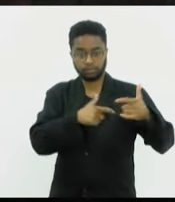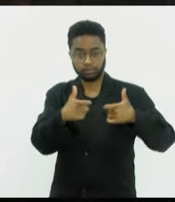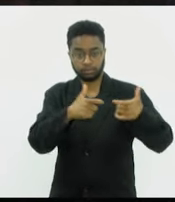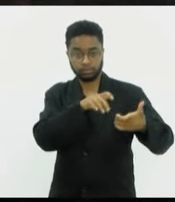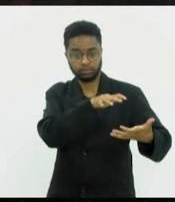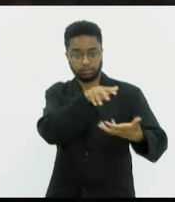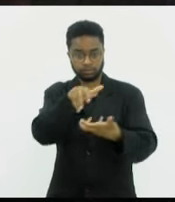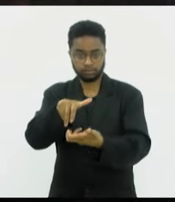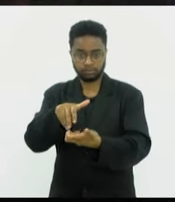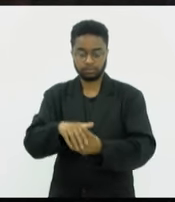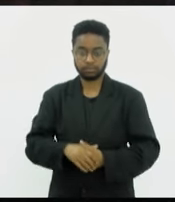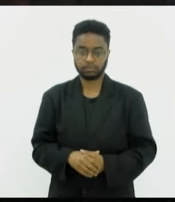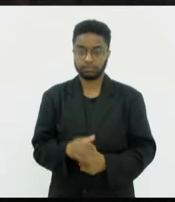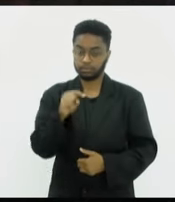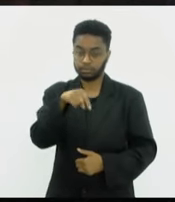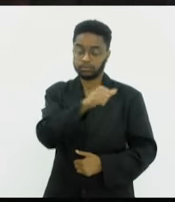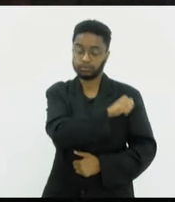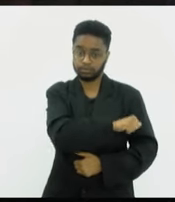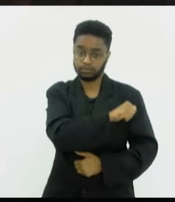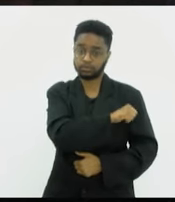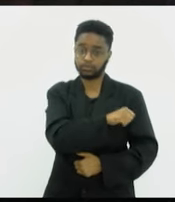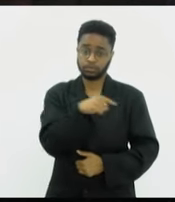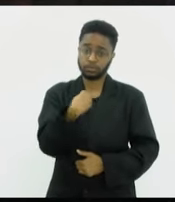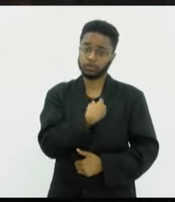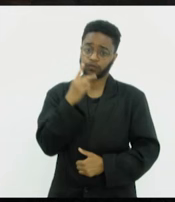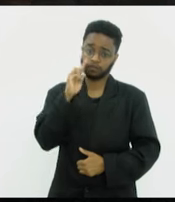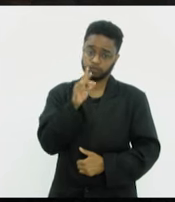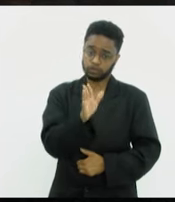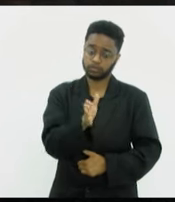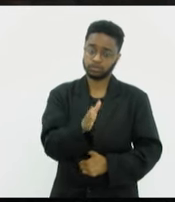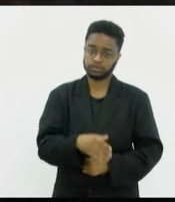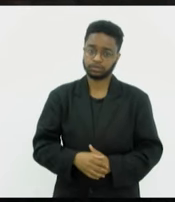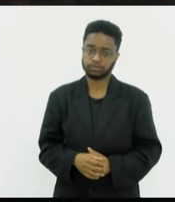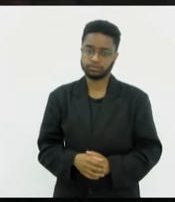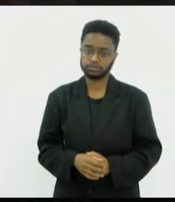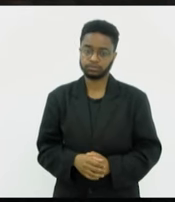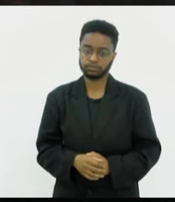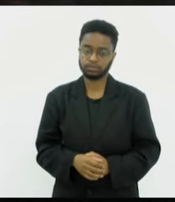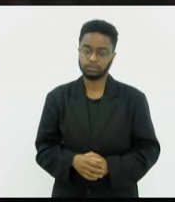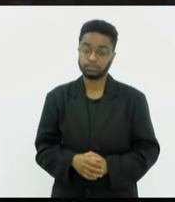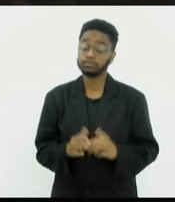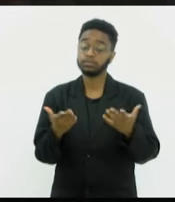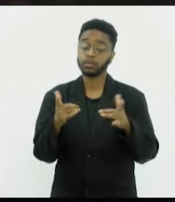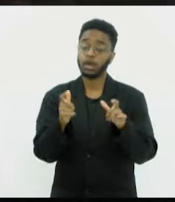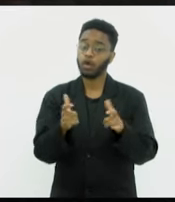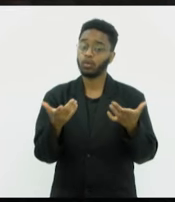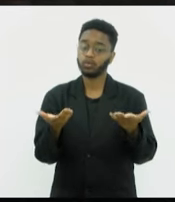mundo. Aqui no Rio de Janeiro a gente está cansado de ver. E aí, cadê?